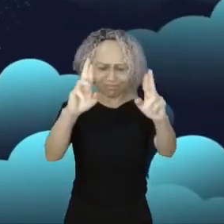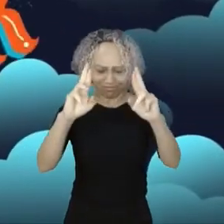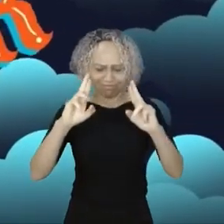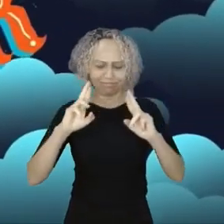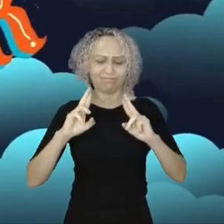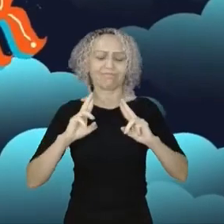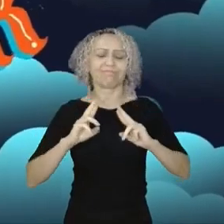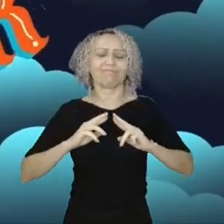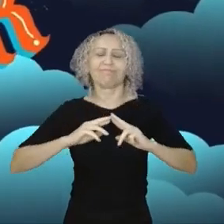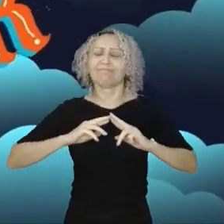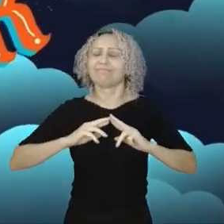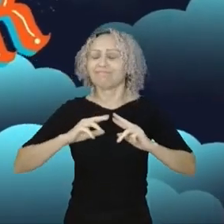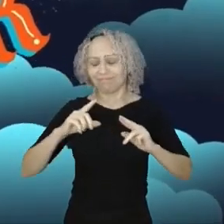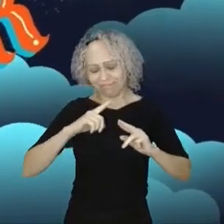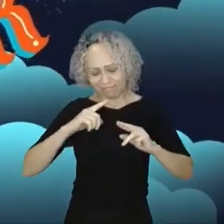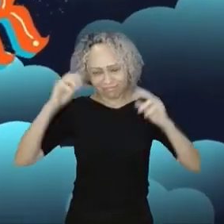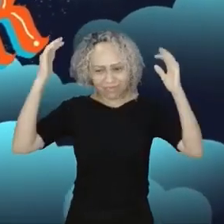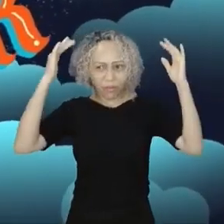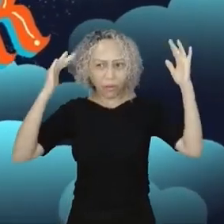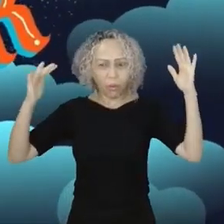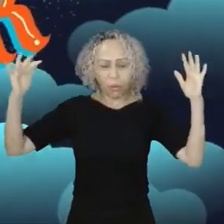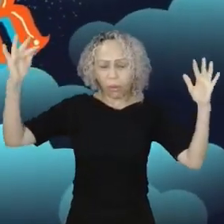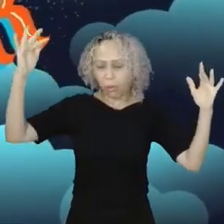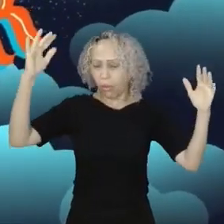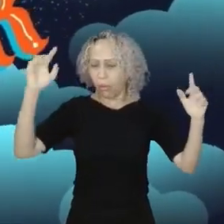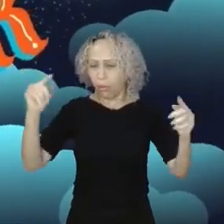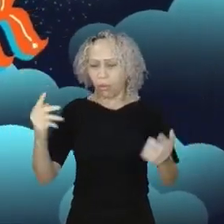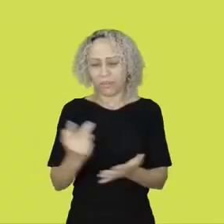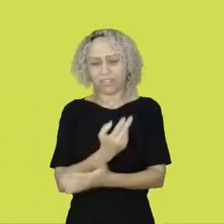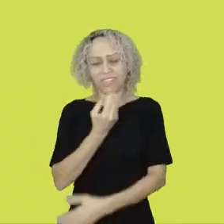tenho sonhos pra viver.